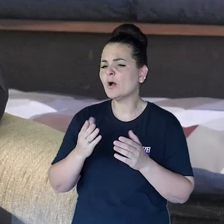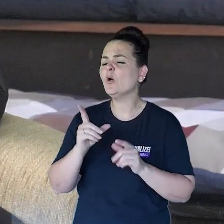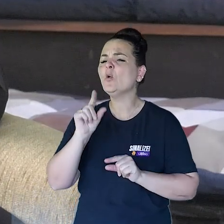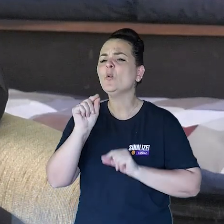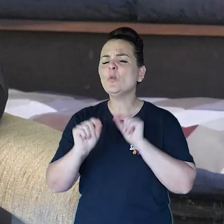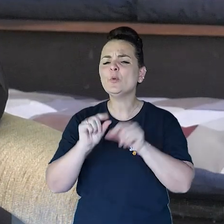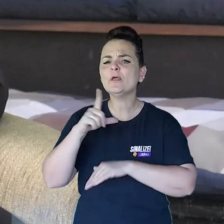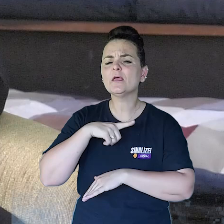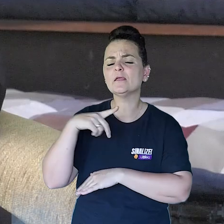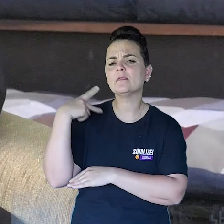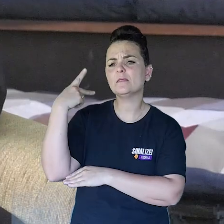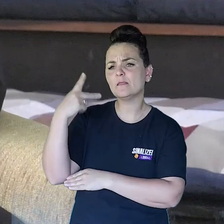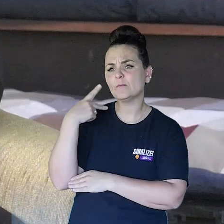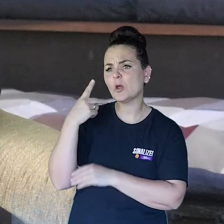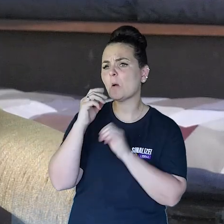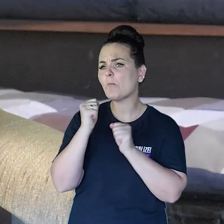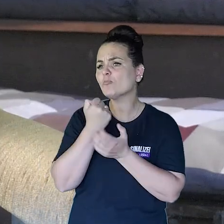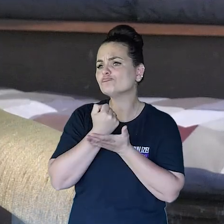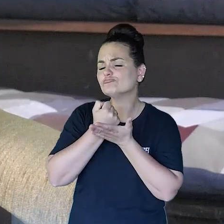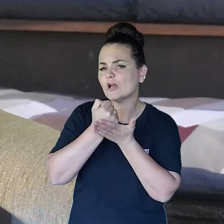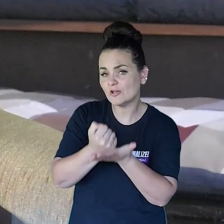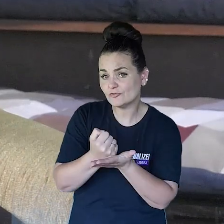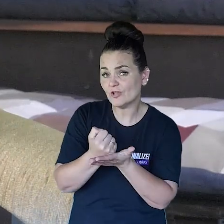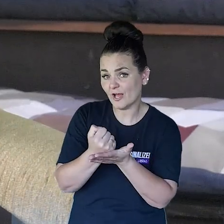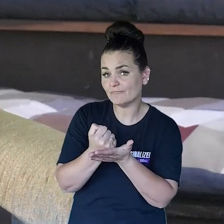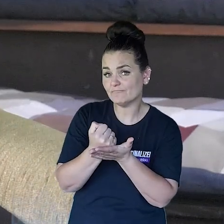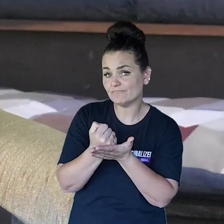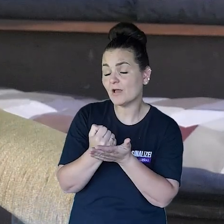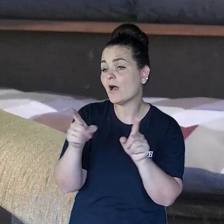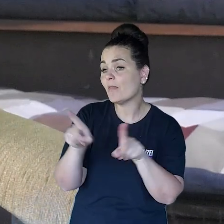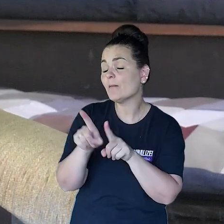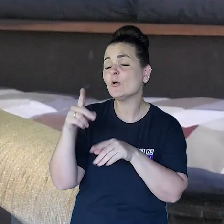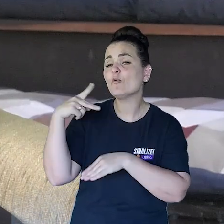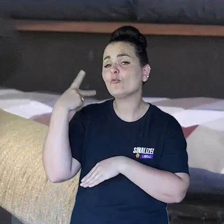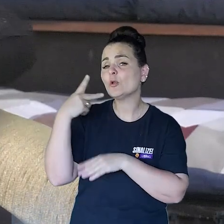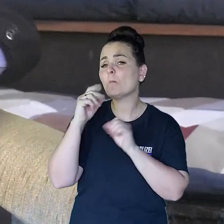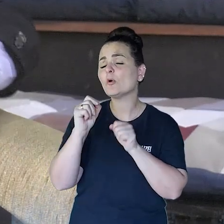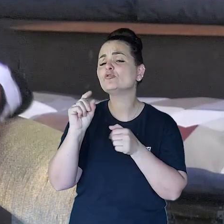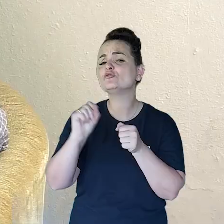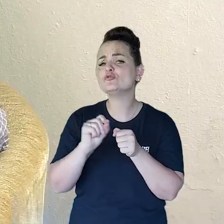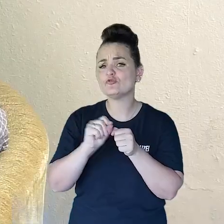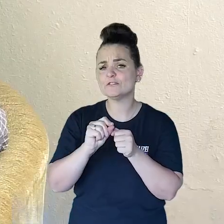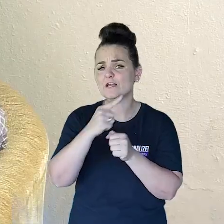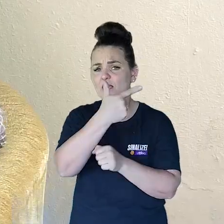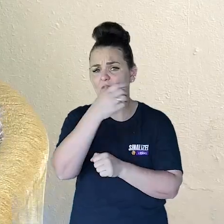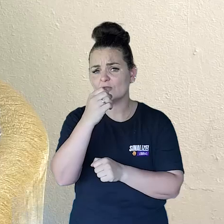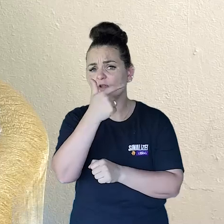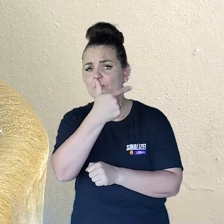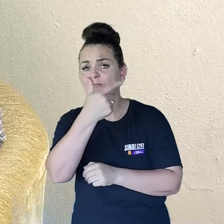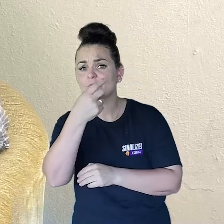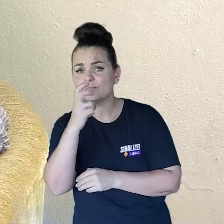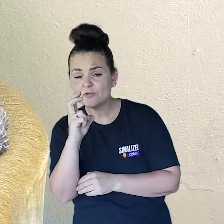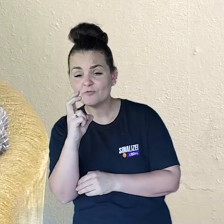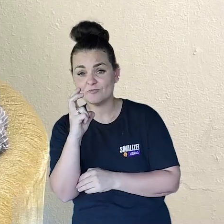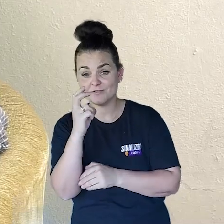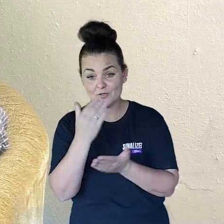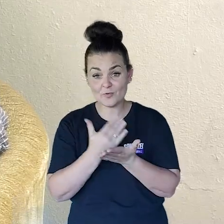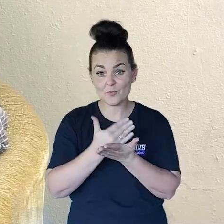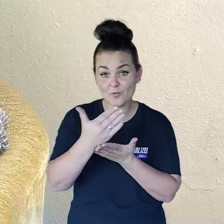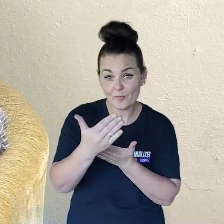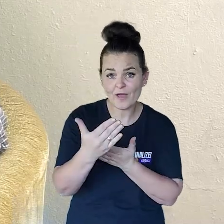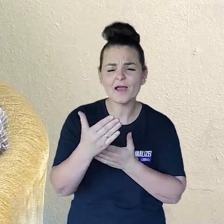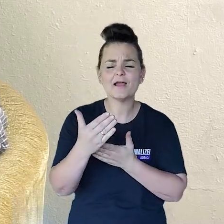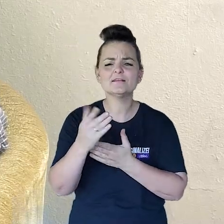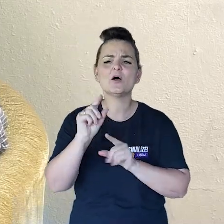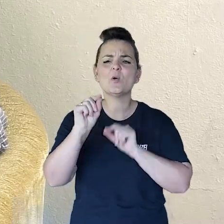contribuir nesse vereador que começa agora a legislatura a partir de 1º de janeiro? A experiência. A